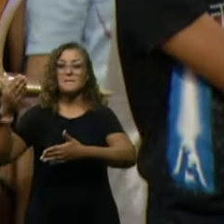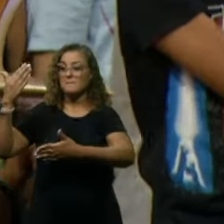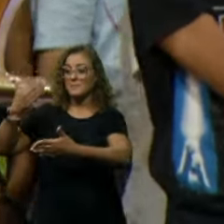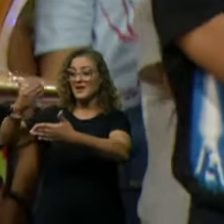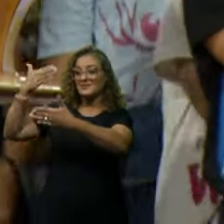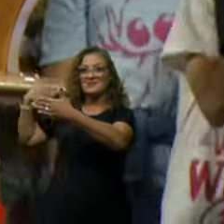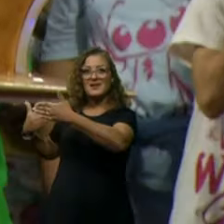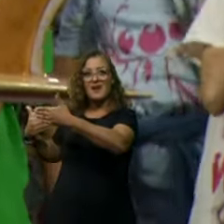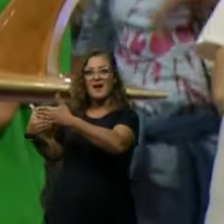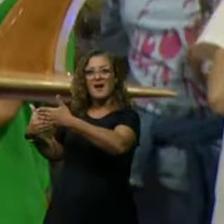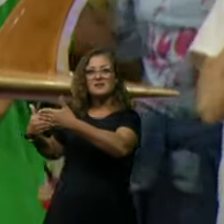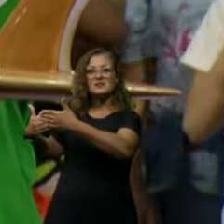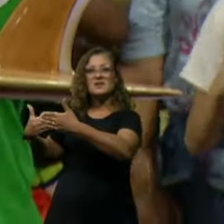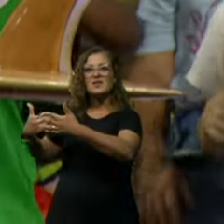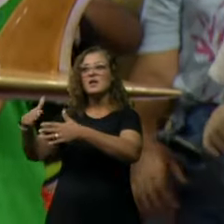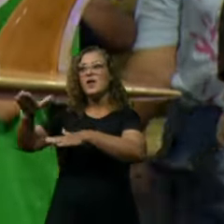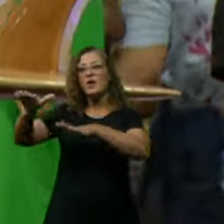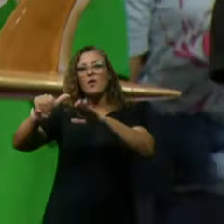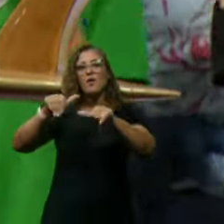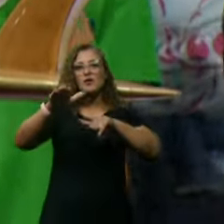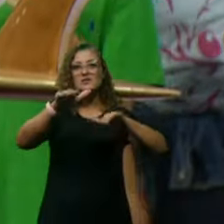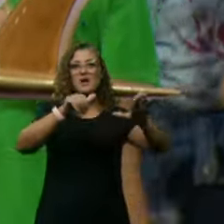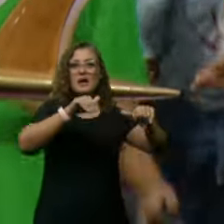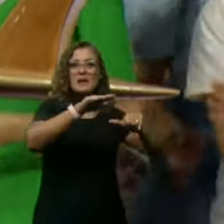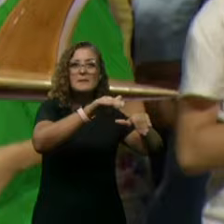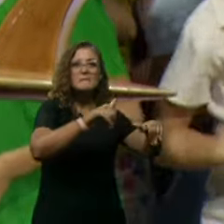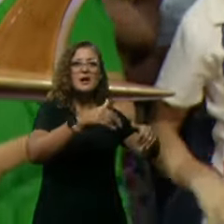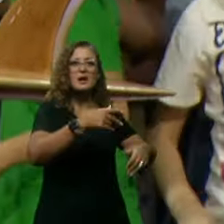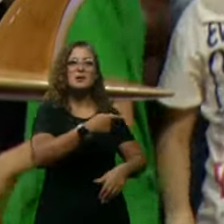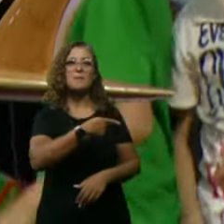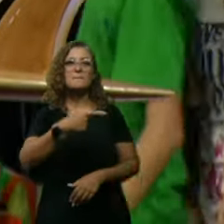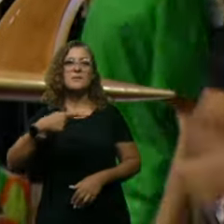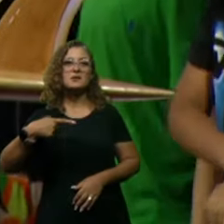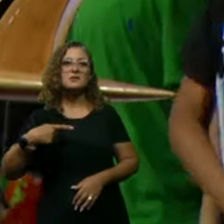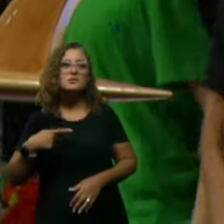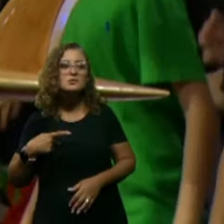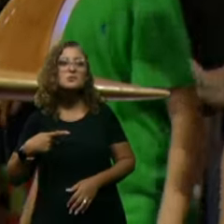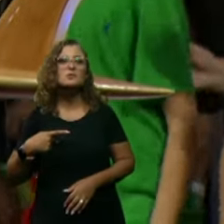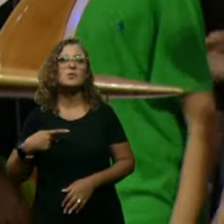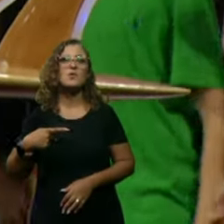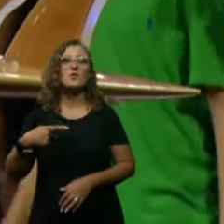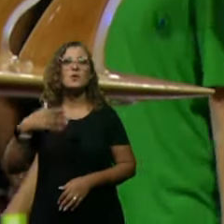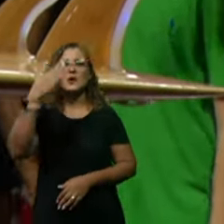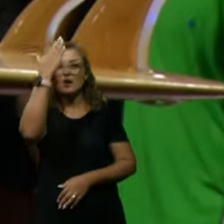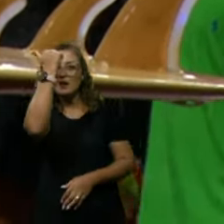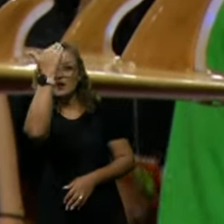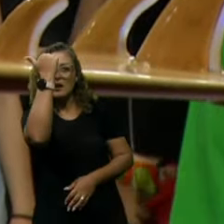pastora Denise as esposas pastora Priscila em tudo aqui para frente